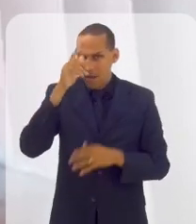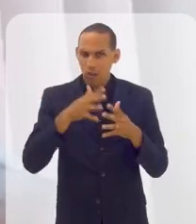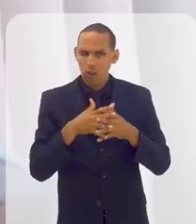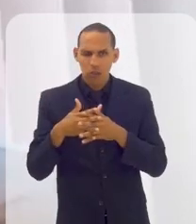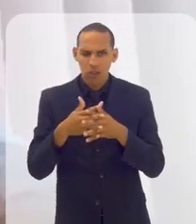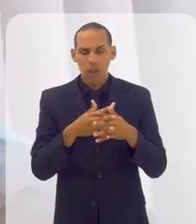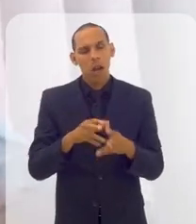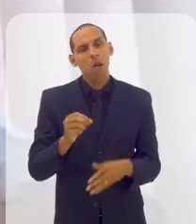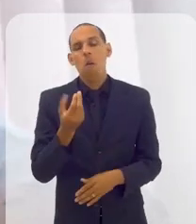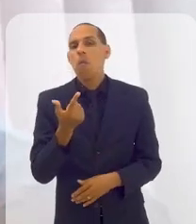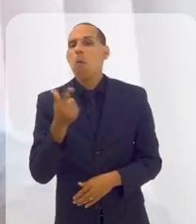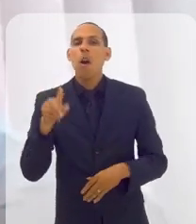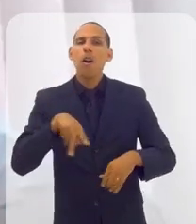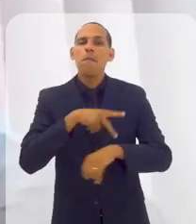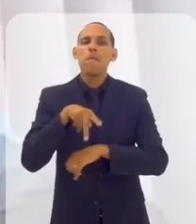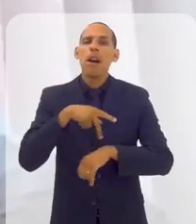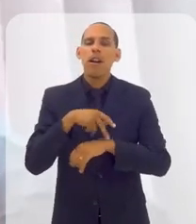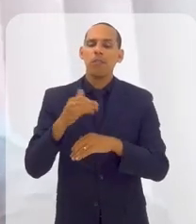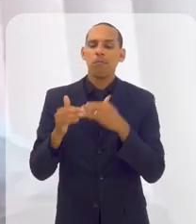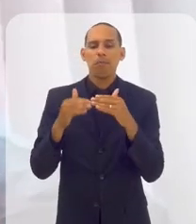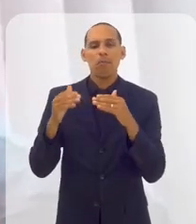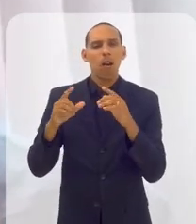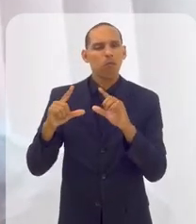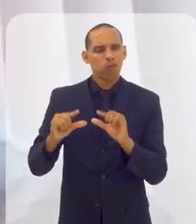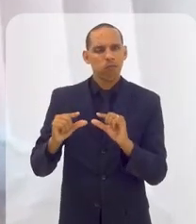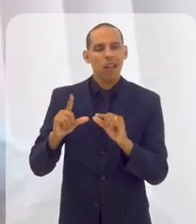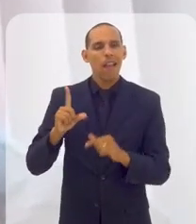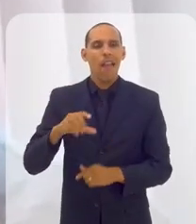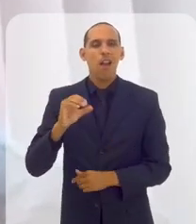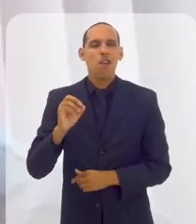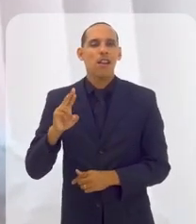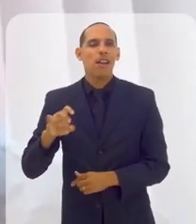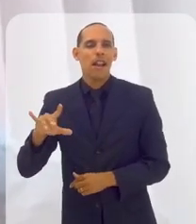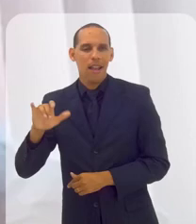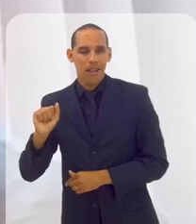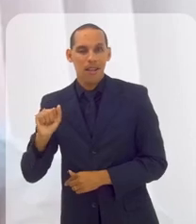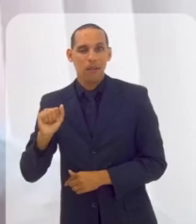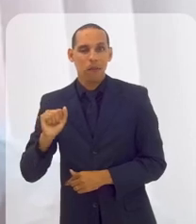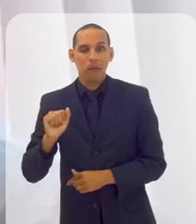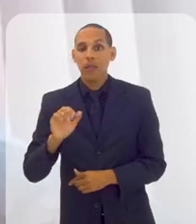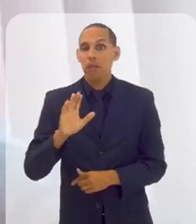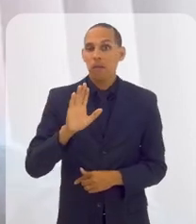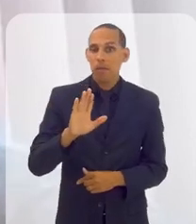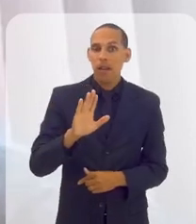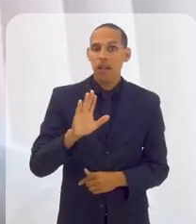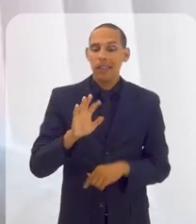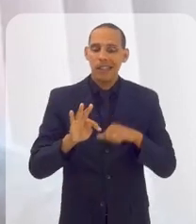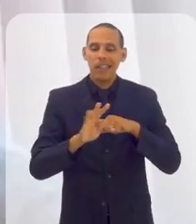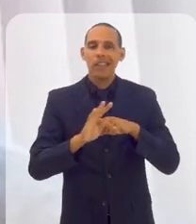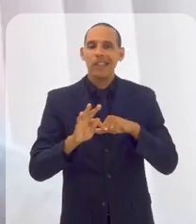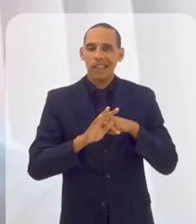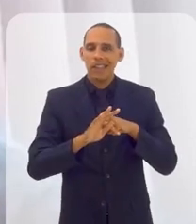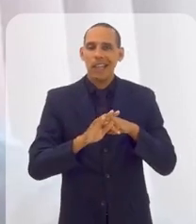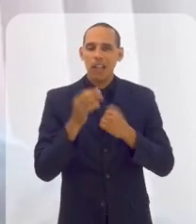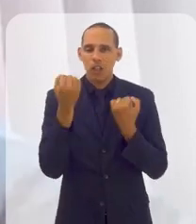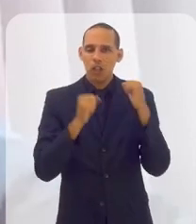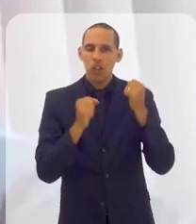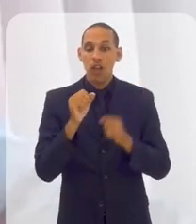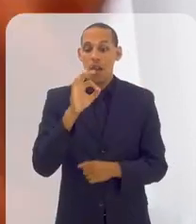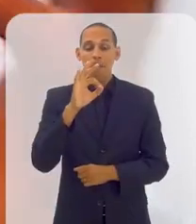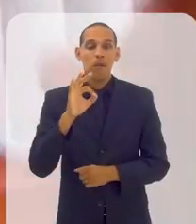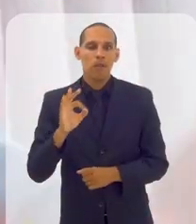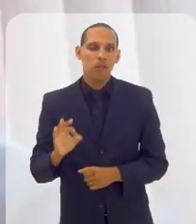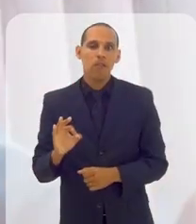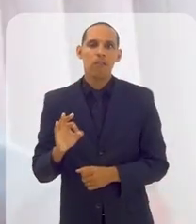Alemanha e os Estados Unidos, sejam países de desenvolvimento mais recente, como a Coreia, têm um percentual de técnico industrial no